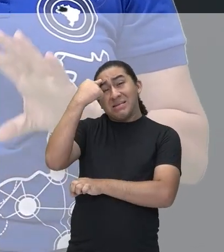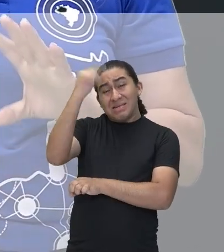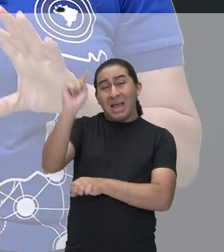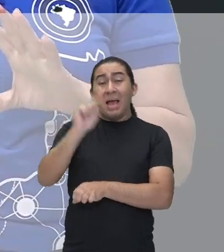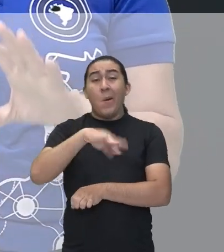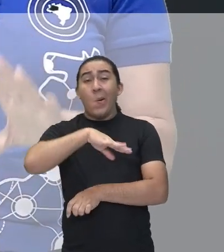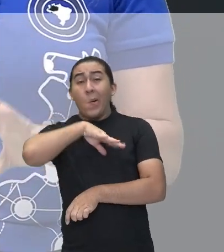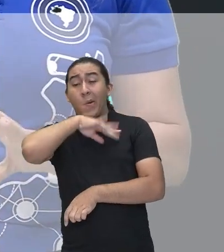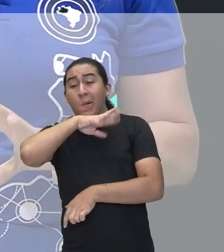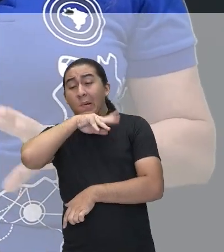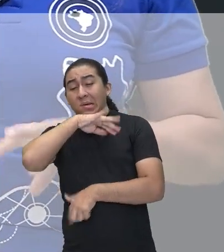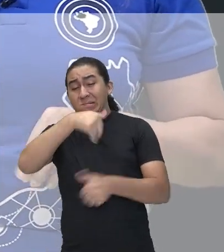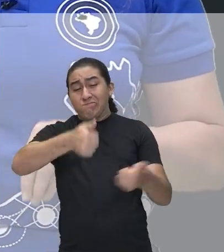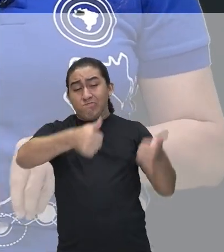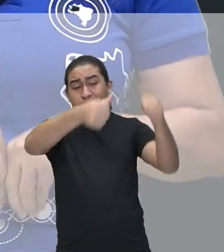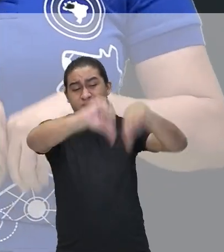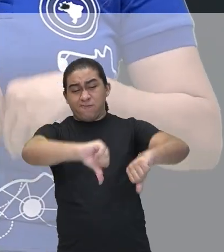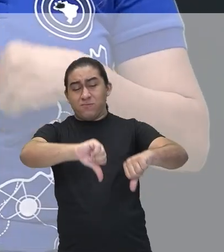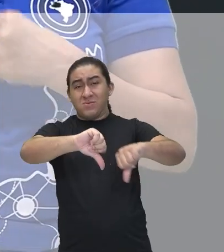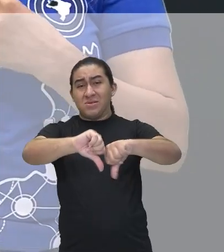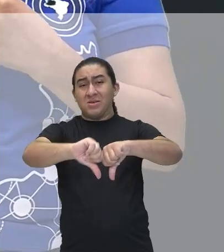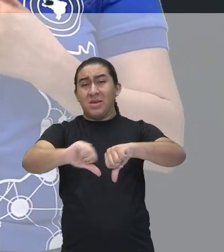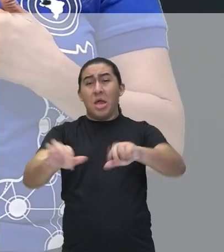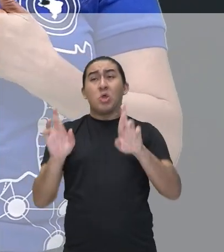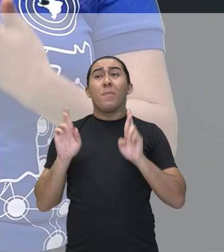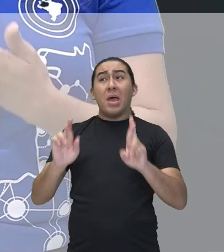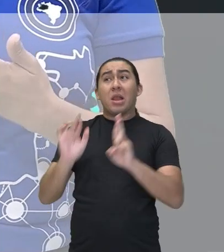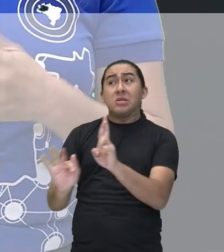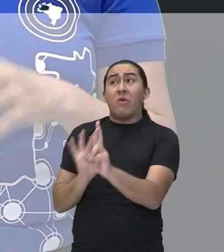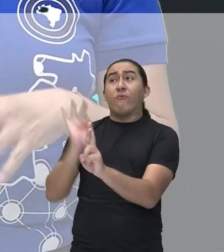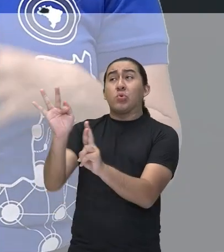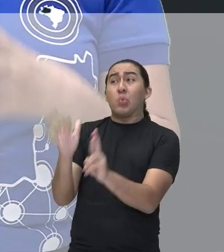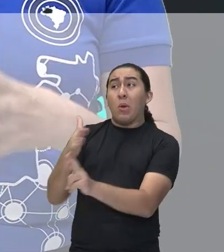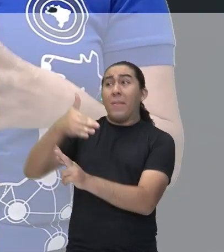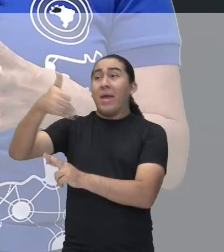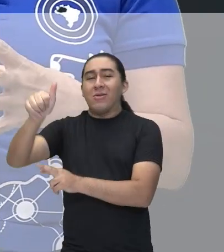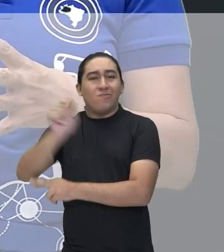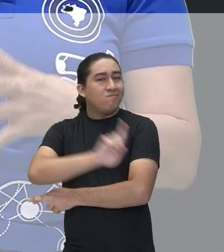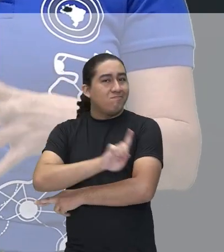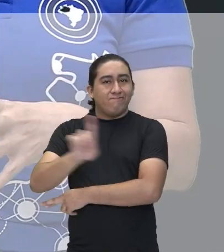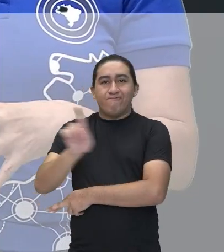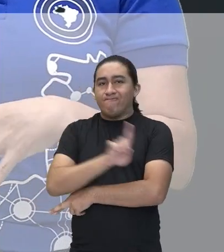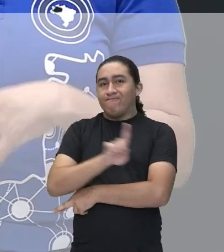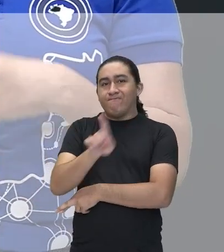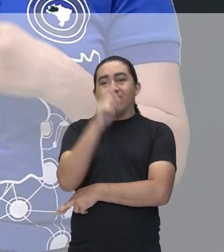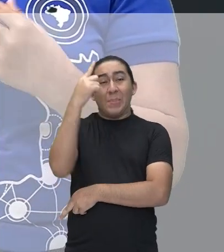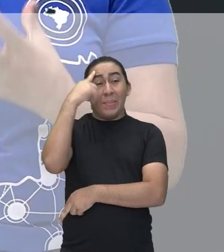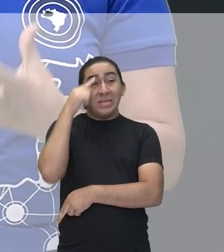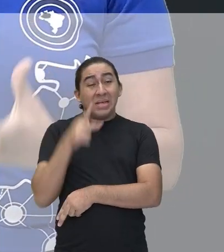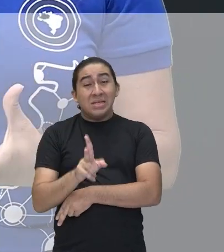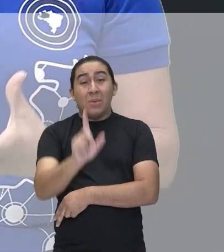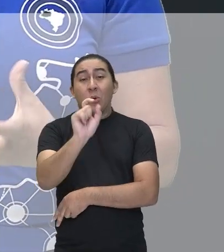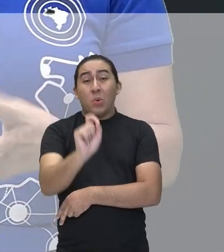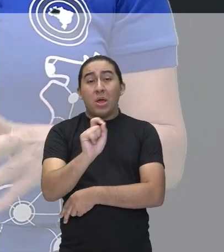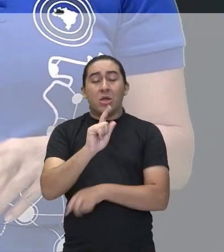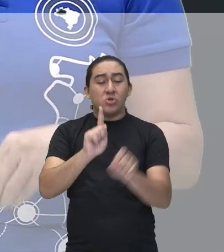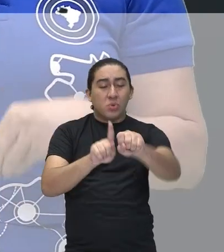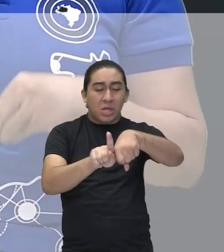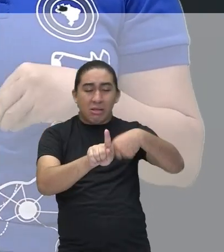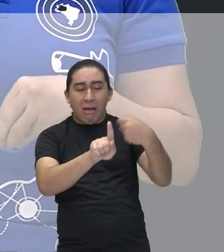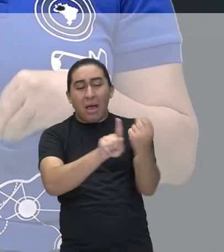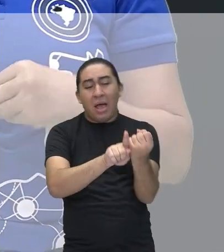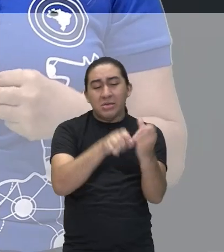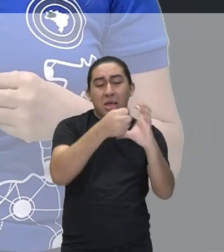Nada, né, não vai melhorar, não pretendo pensar nos valores sociais,